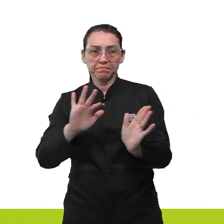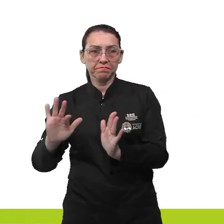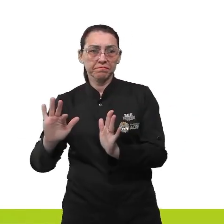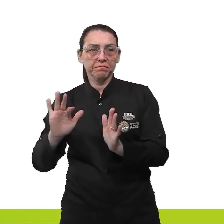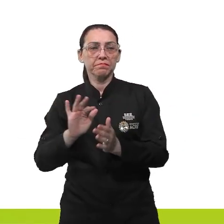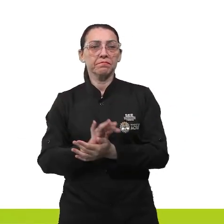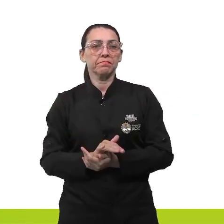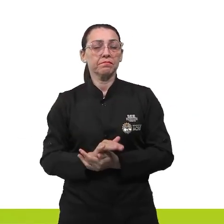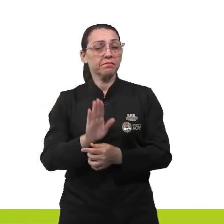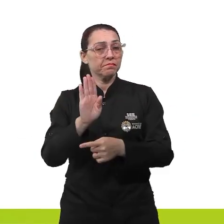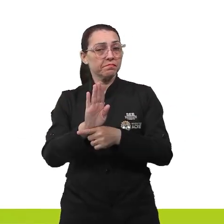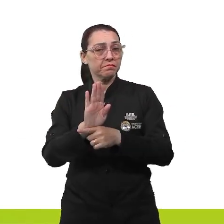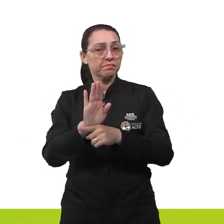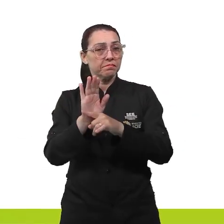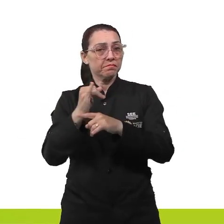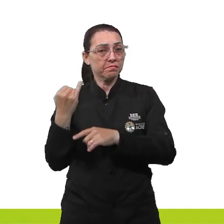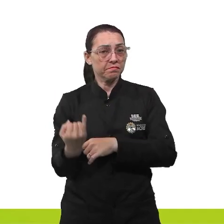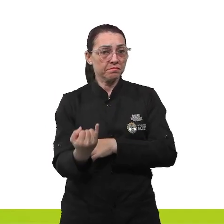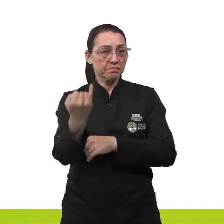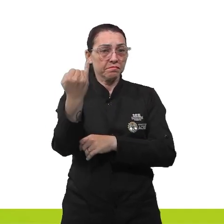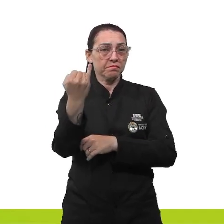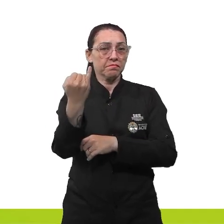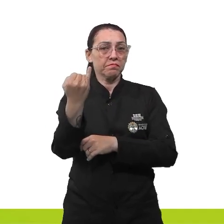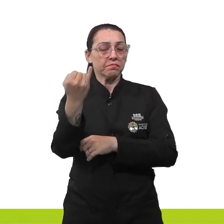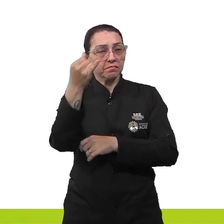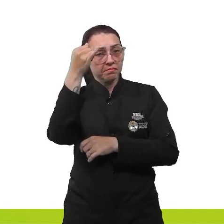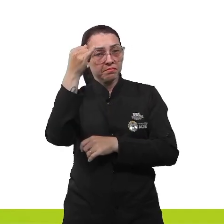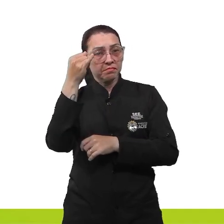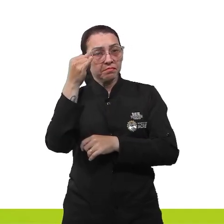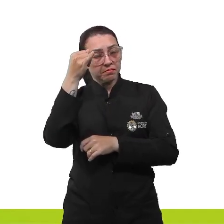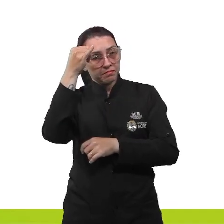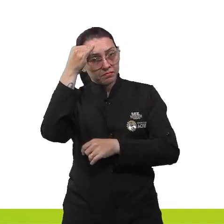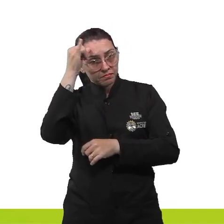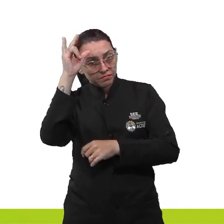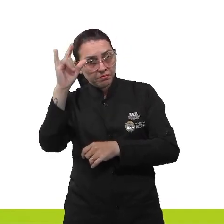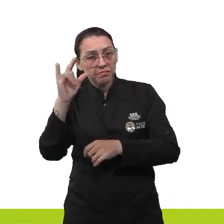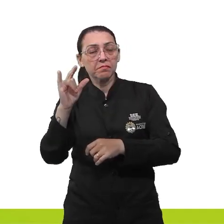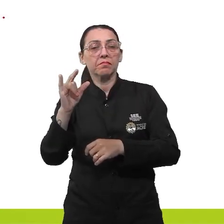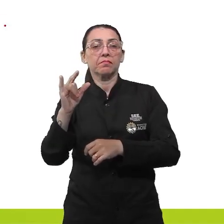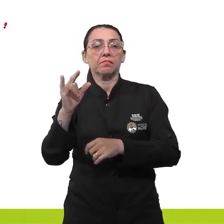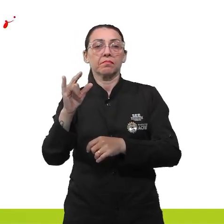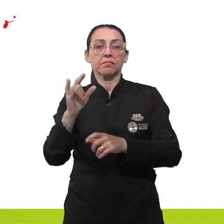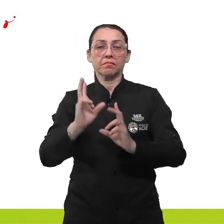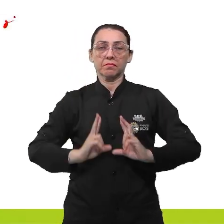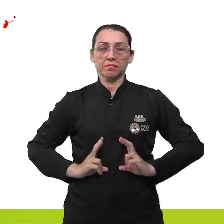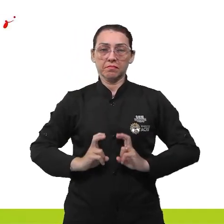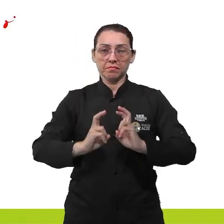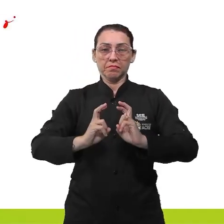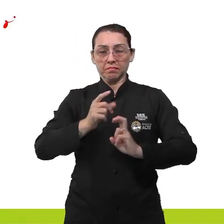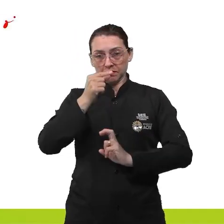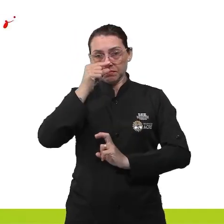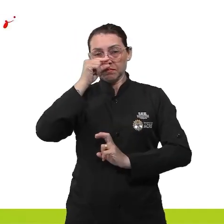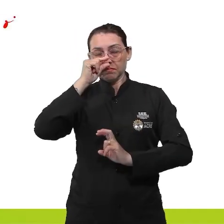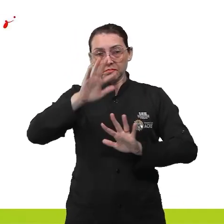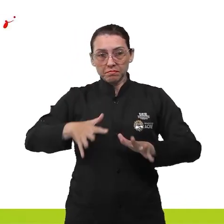bom? Destacar a importância da precaução no combate ao câncer de mama, ok?